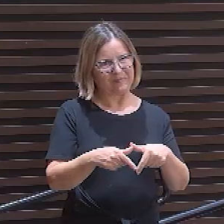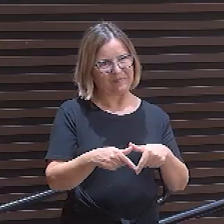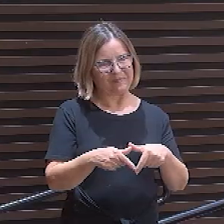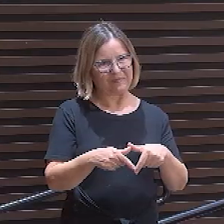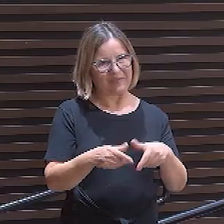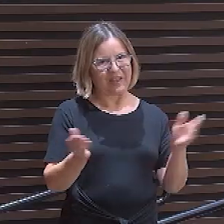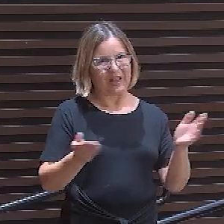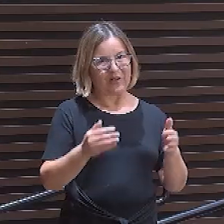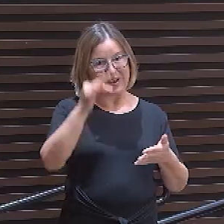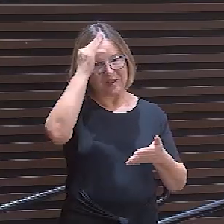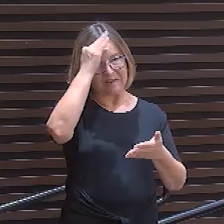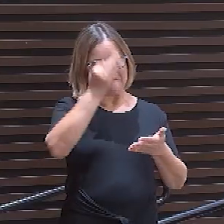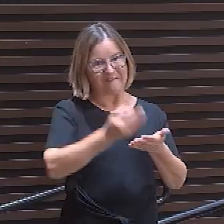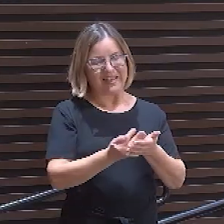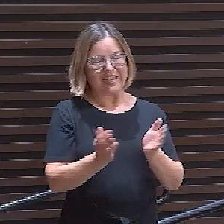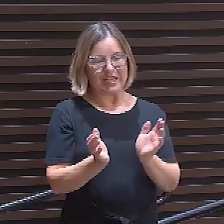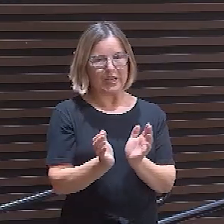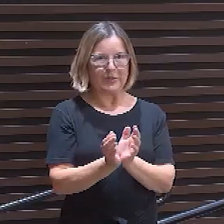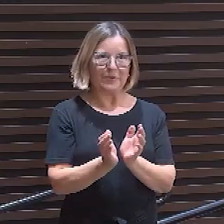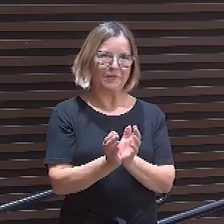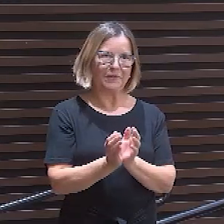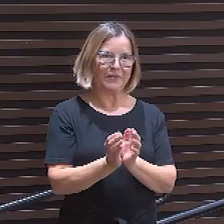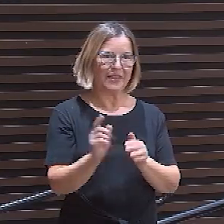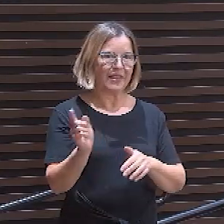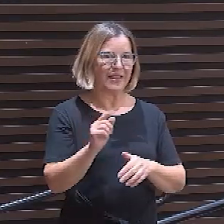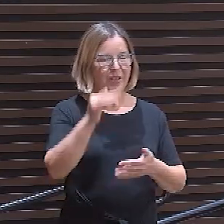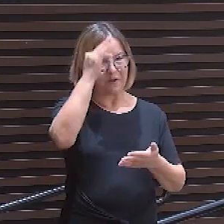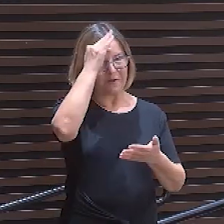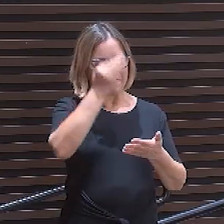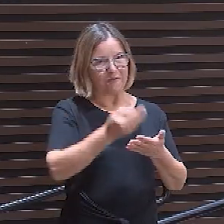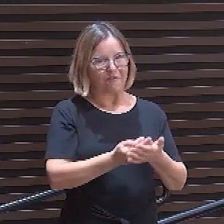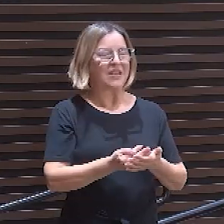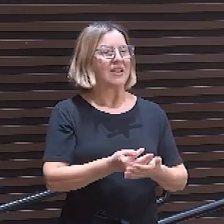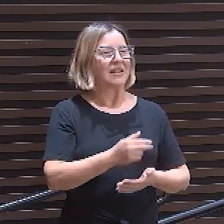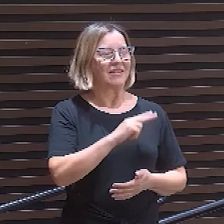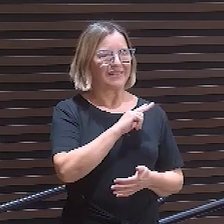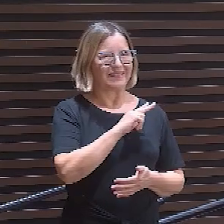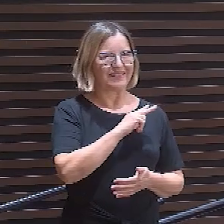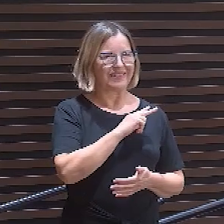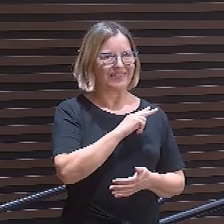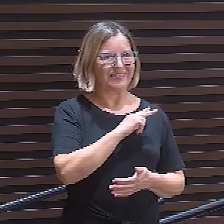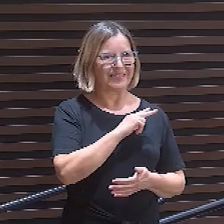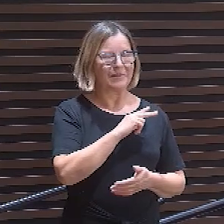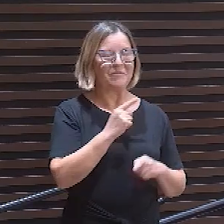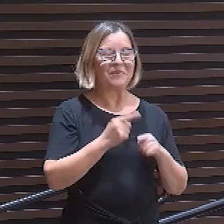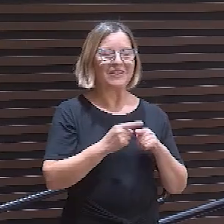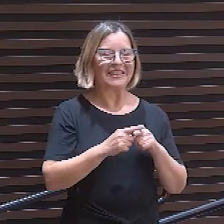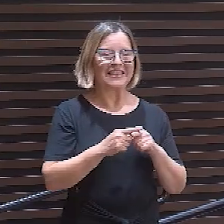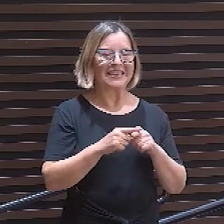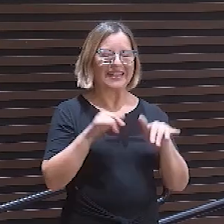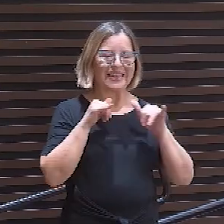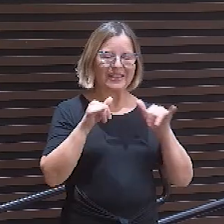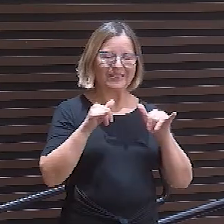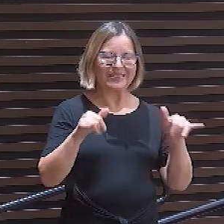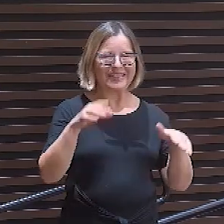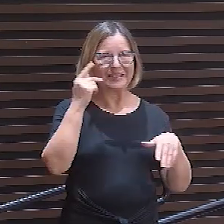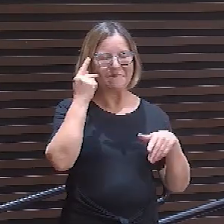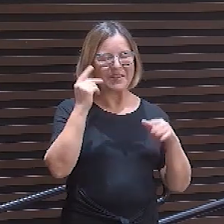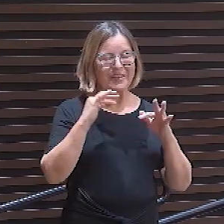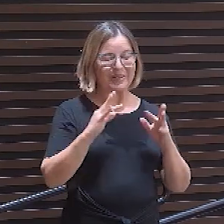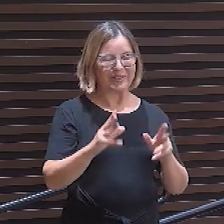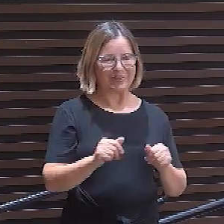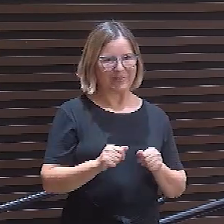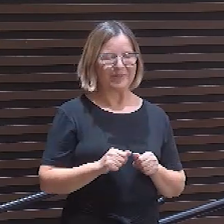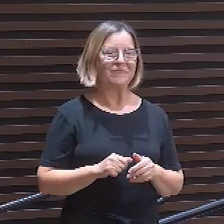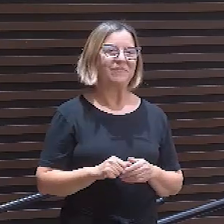Coletivizou-se, não é mais uma fé pessoal. Ela foi transmitida para todos.